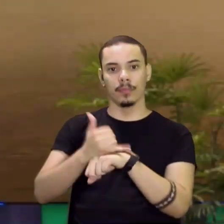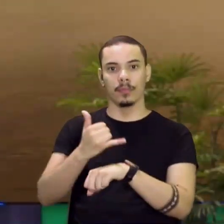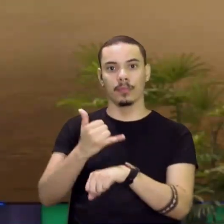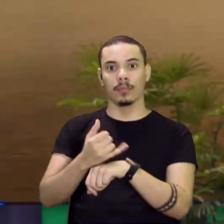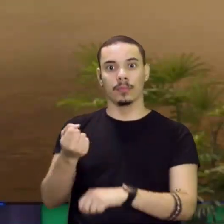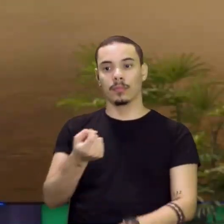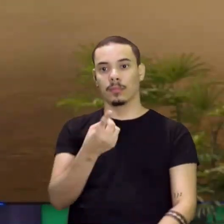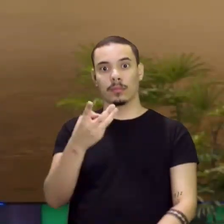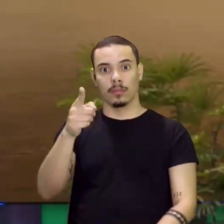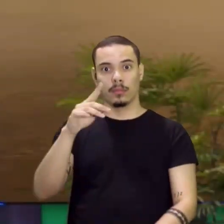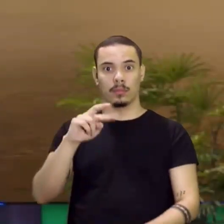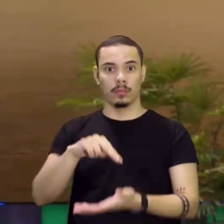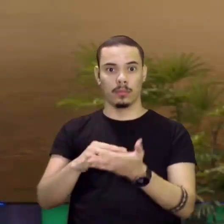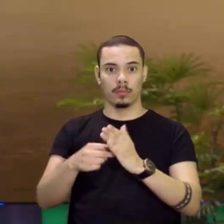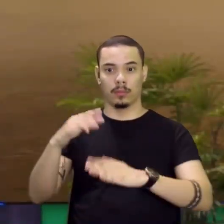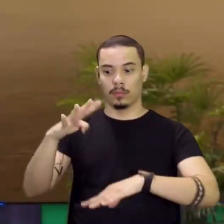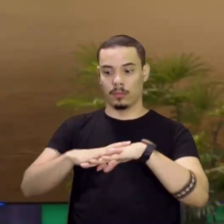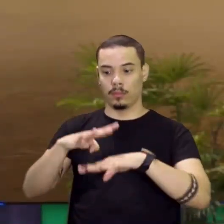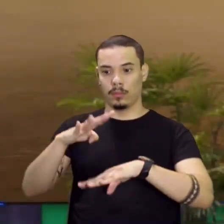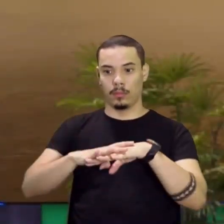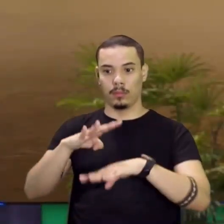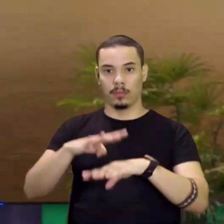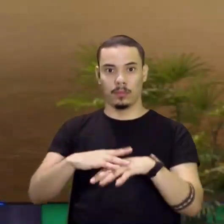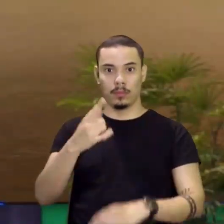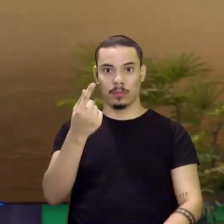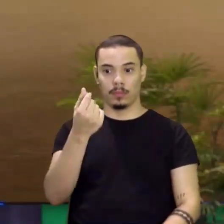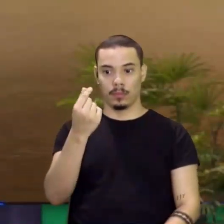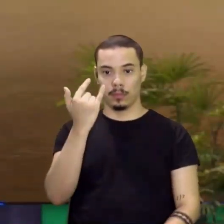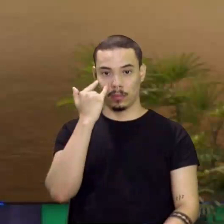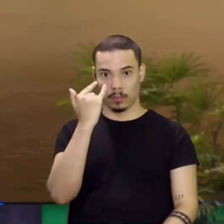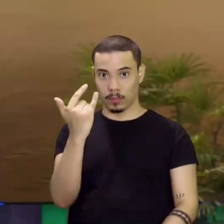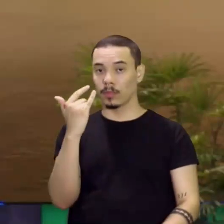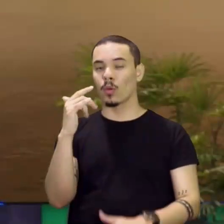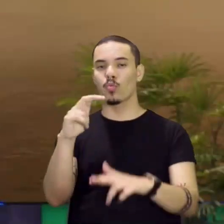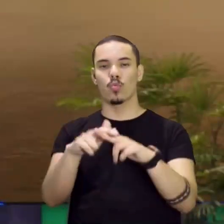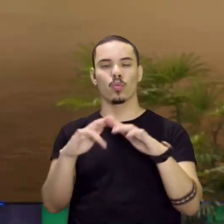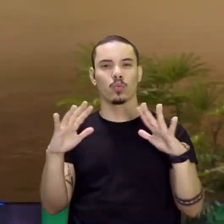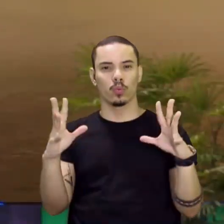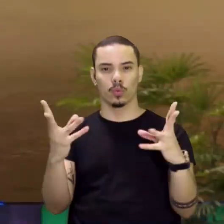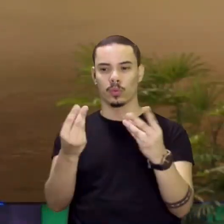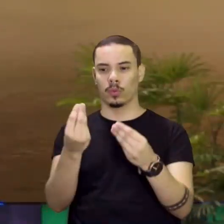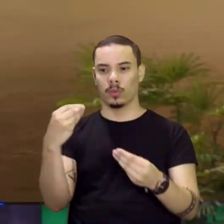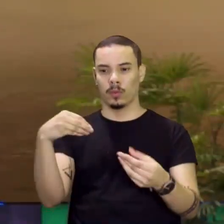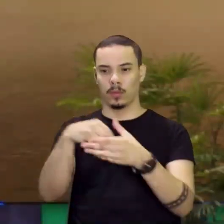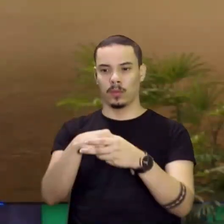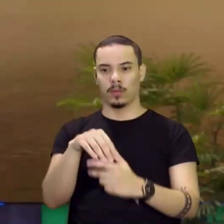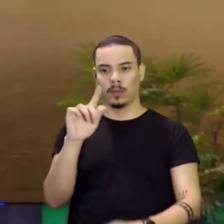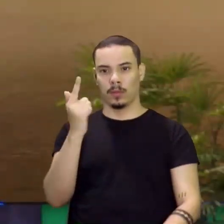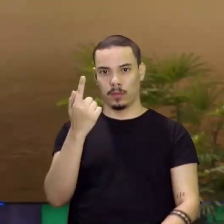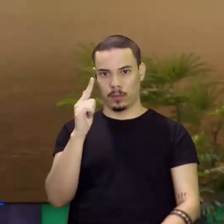matemática, isso é fator faz-me rir. Tudo isso está inserido na geografia.